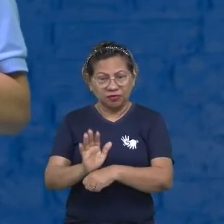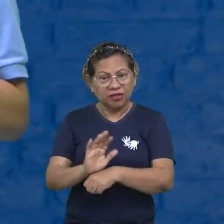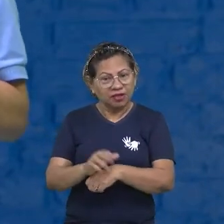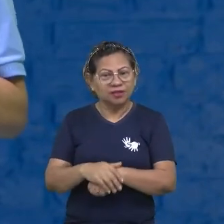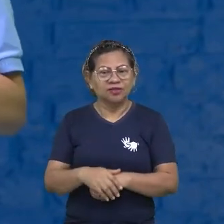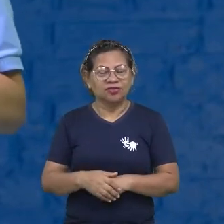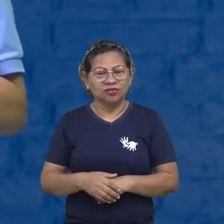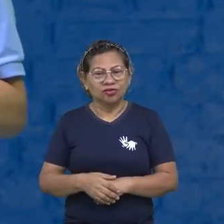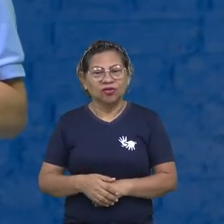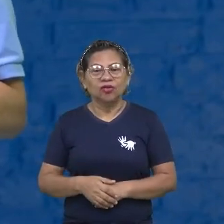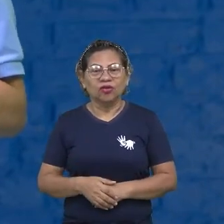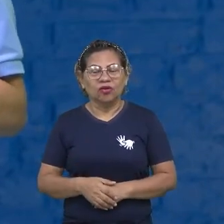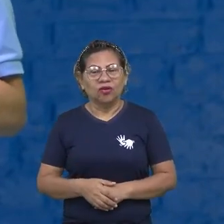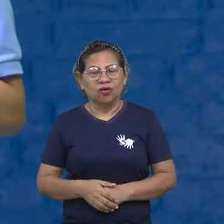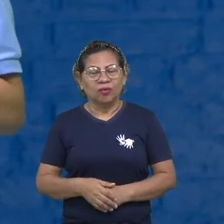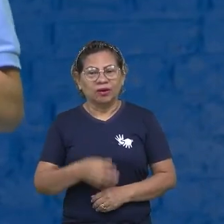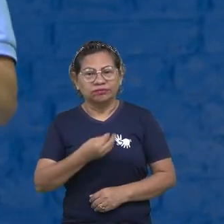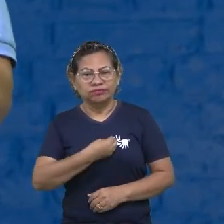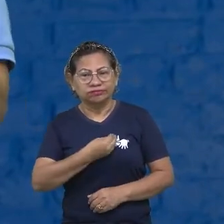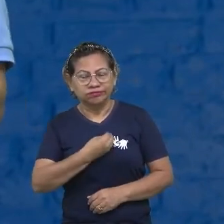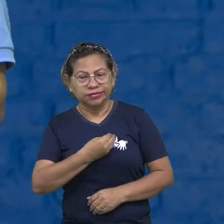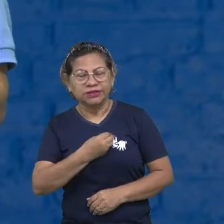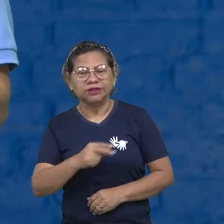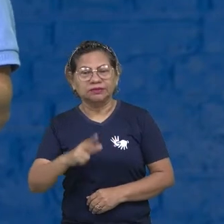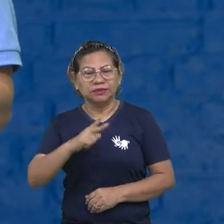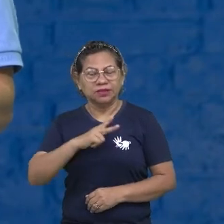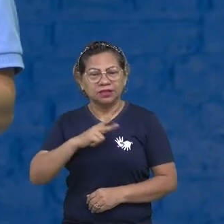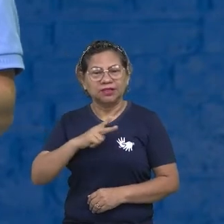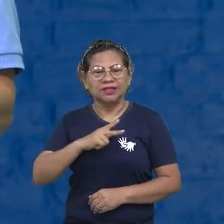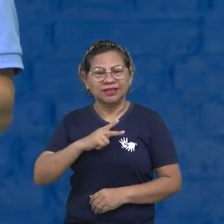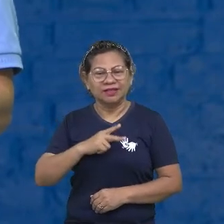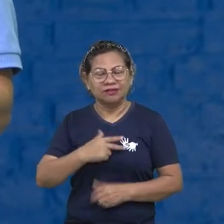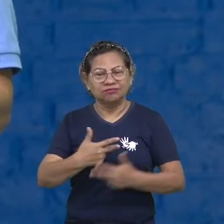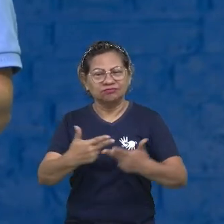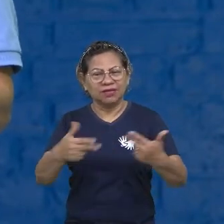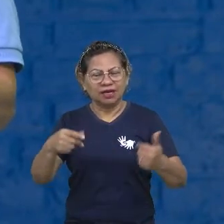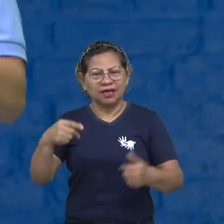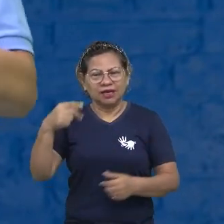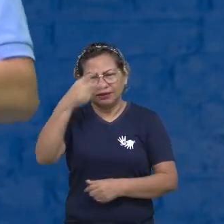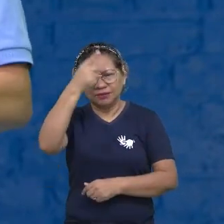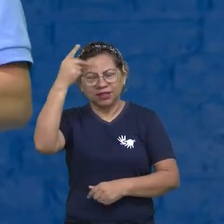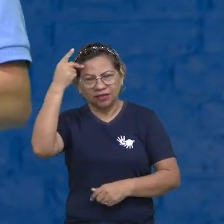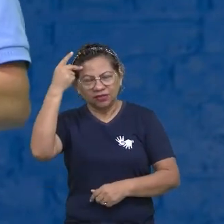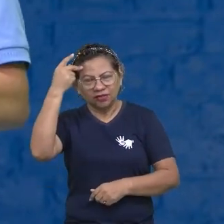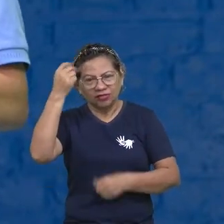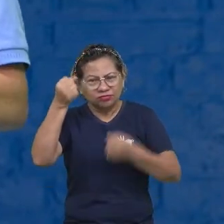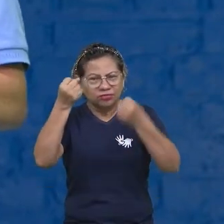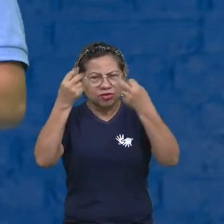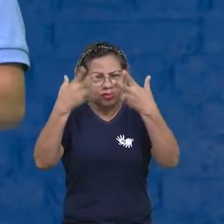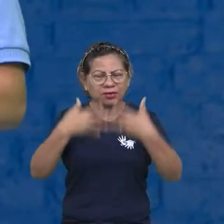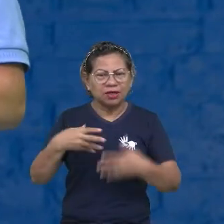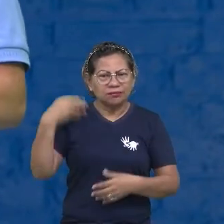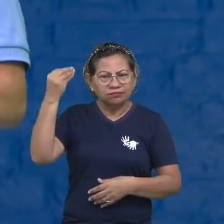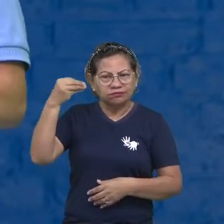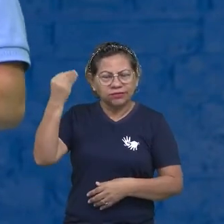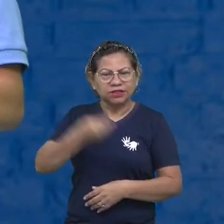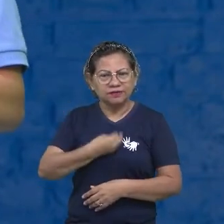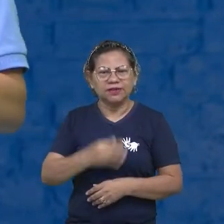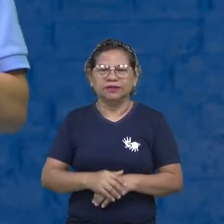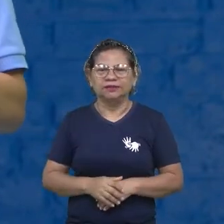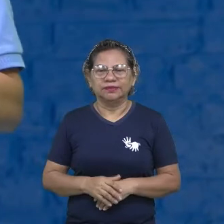professor, delegado, que colocaram a sua experiência. Eu também posso colocar a minha aqui.